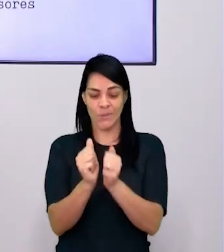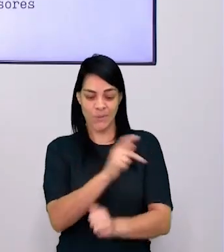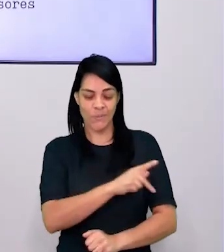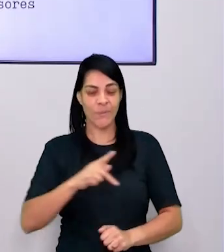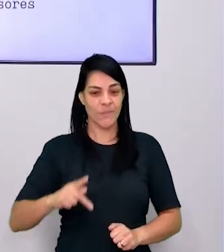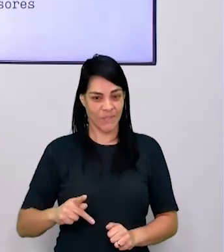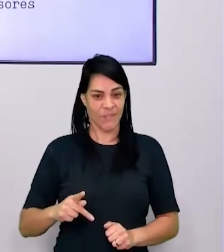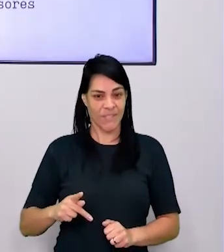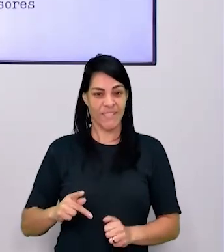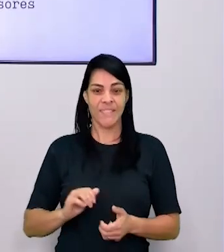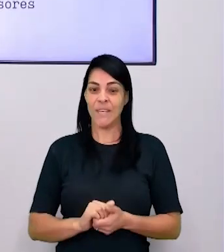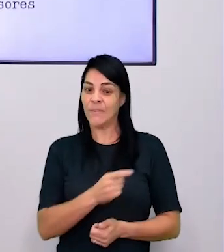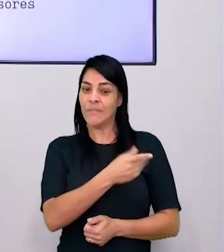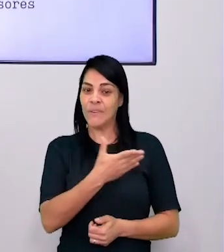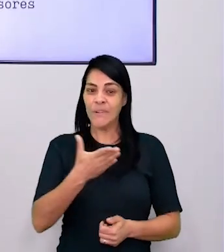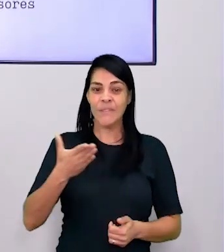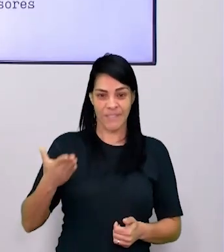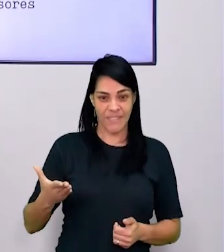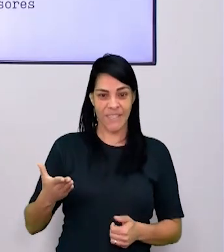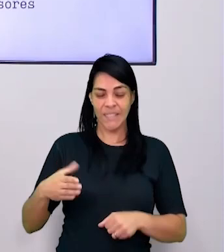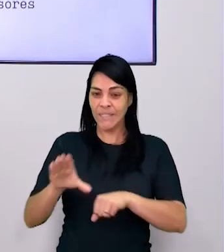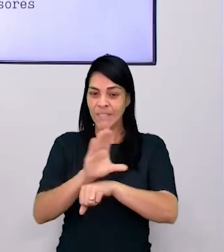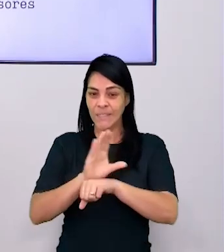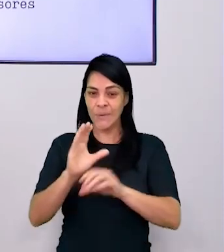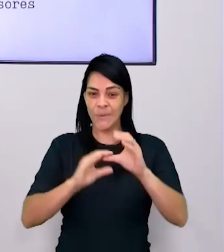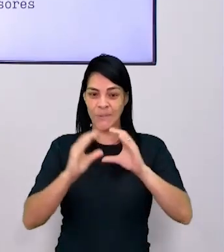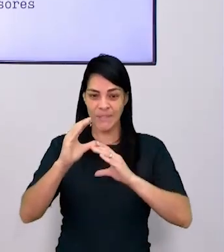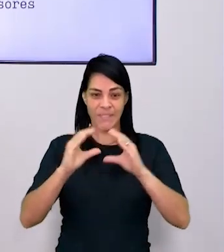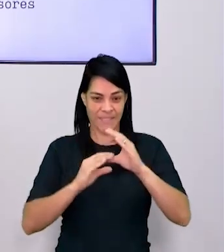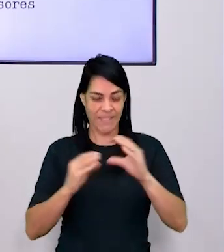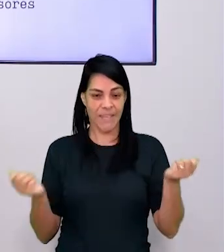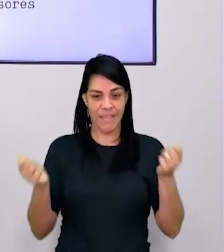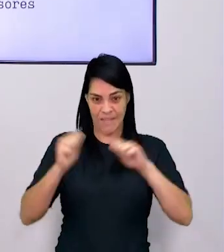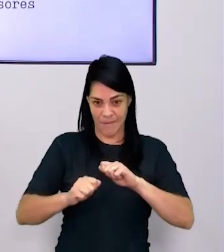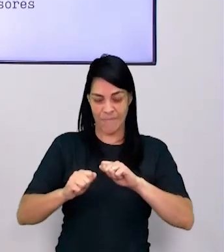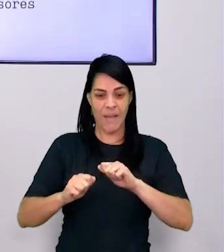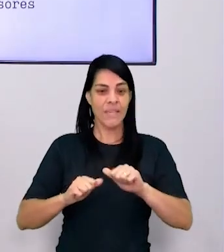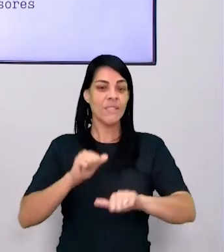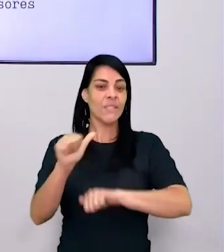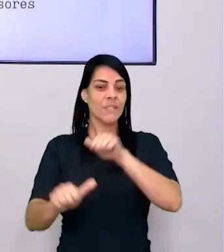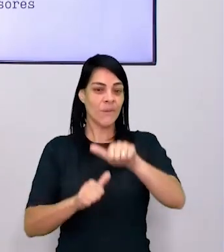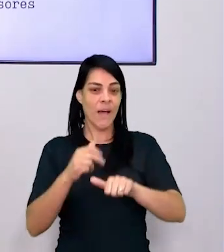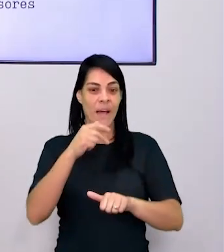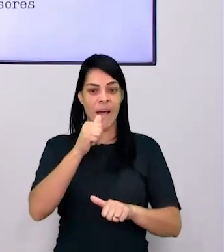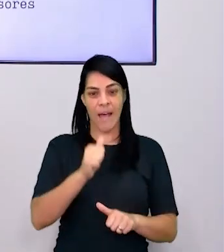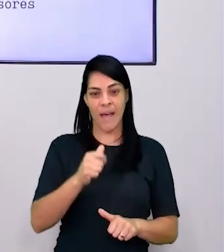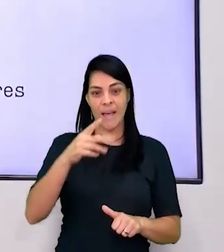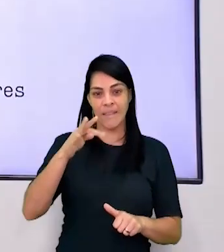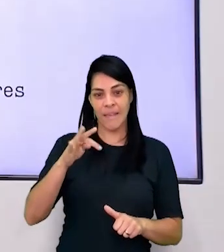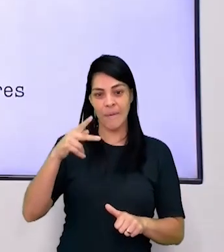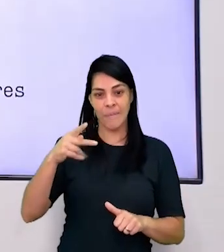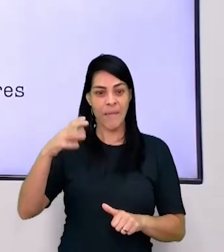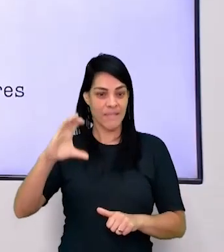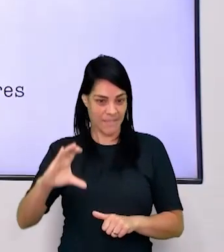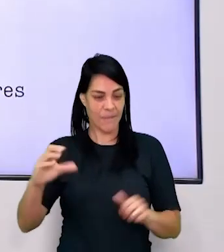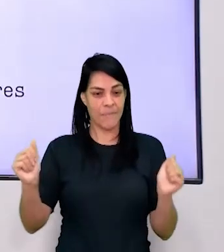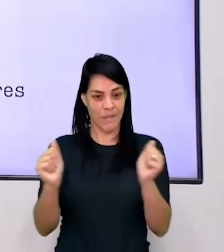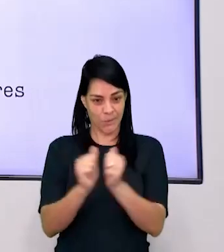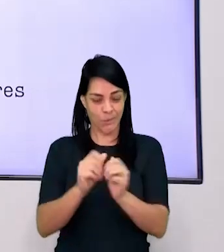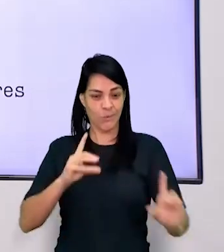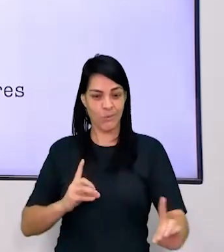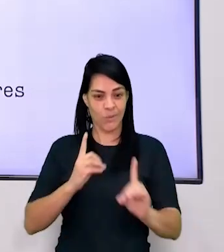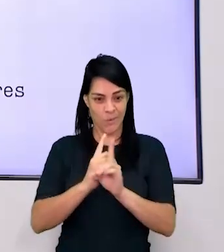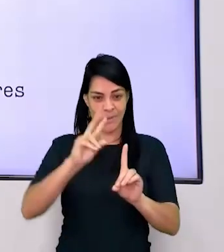rede. Vocês, professores cursistas, podem trocar a sua ATPC para estar nos encontros com os